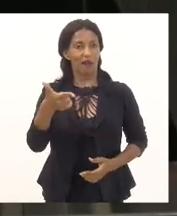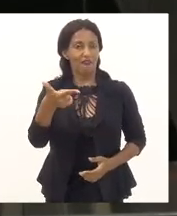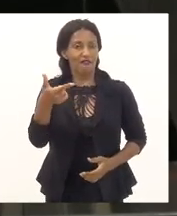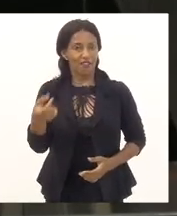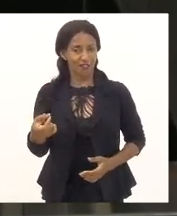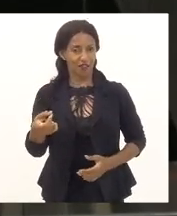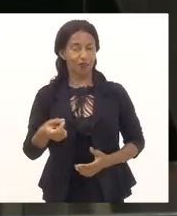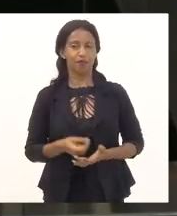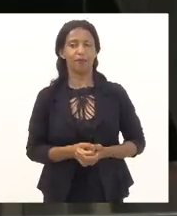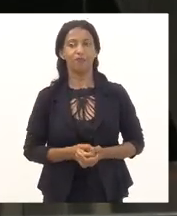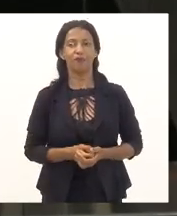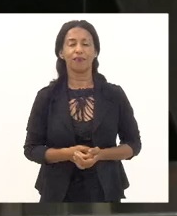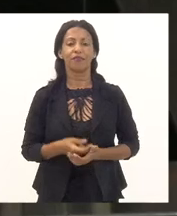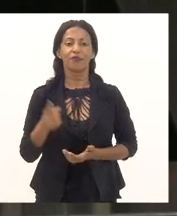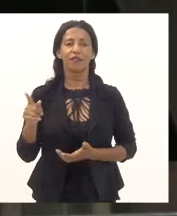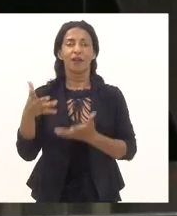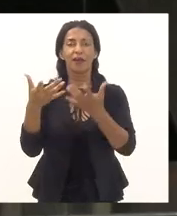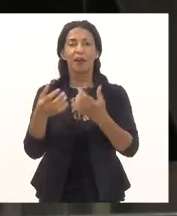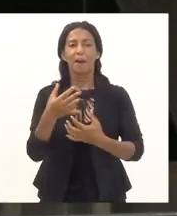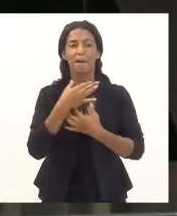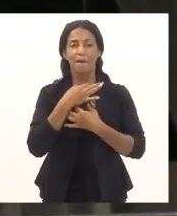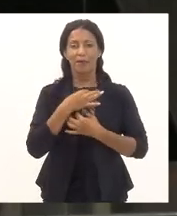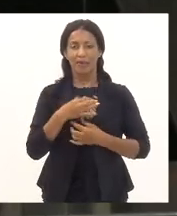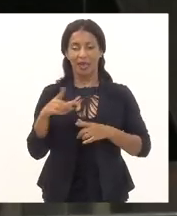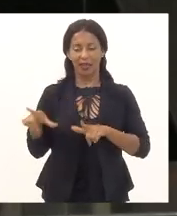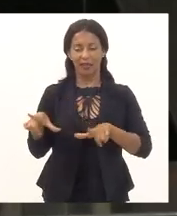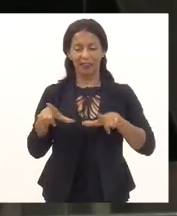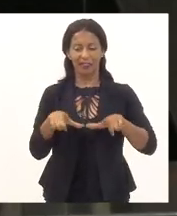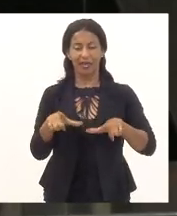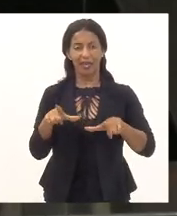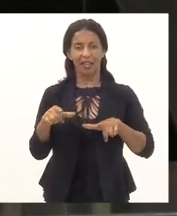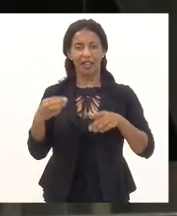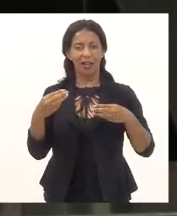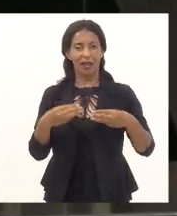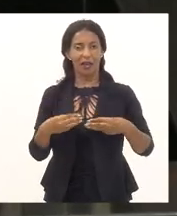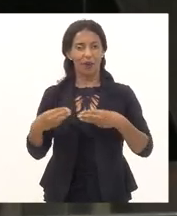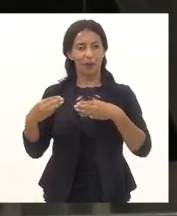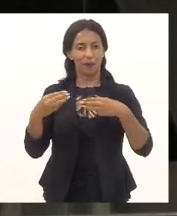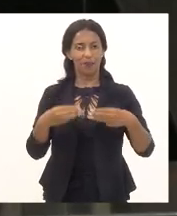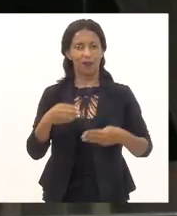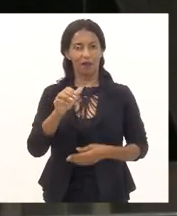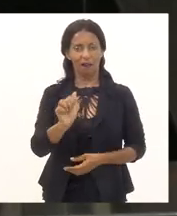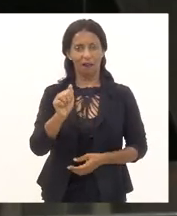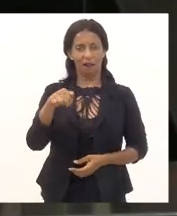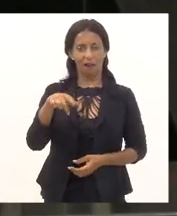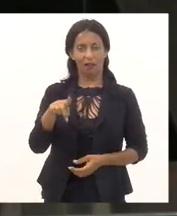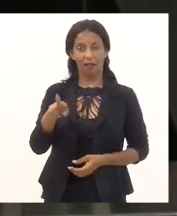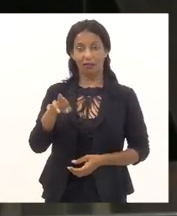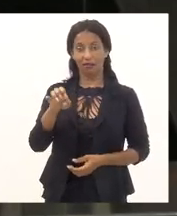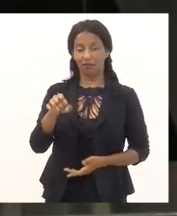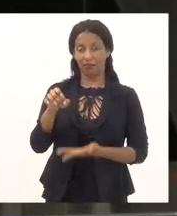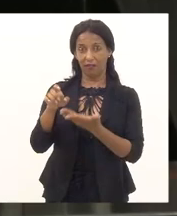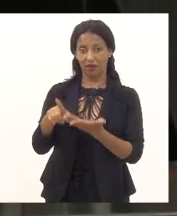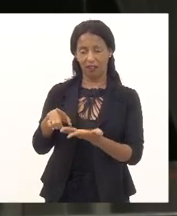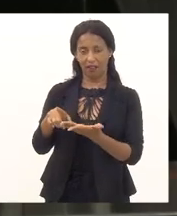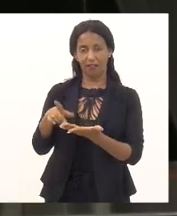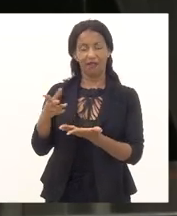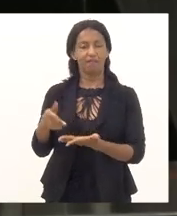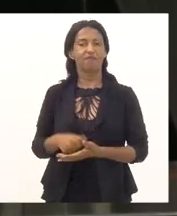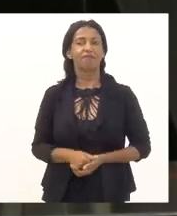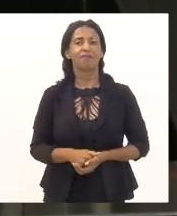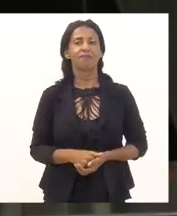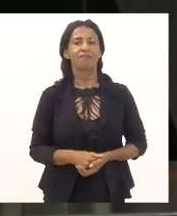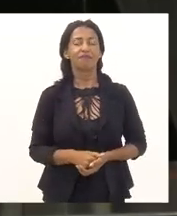4117/2020, que concede a medalha Tiradentes ao ministro André Mendonça, que é merecedor aí